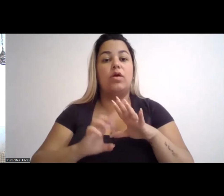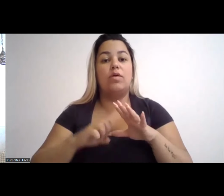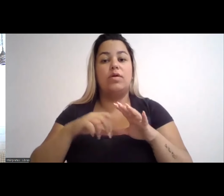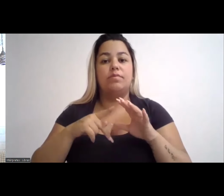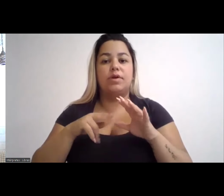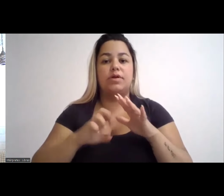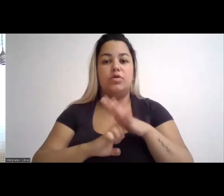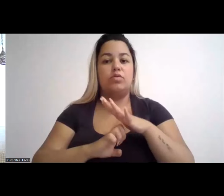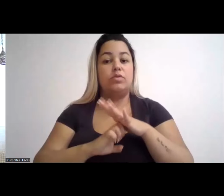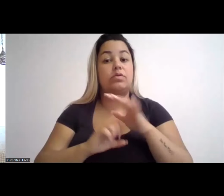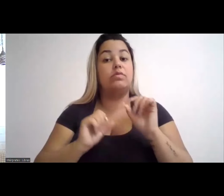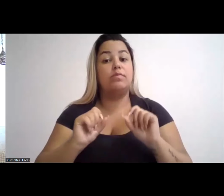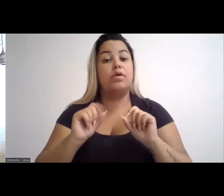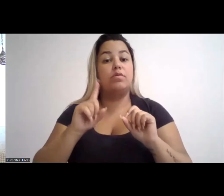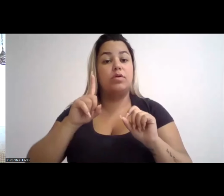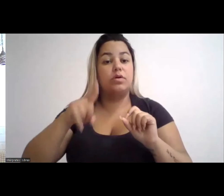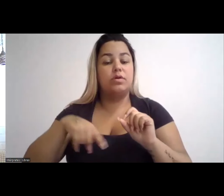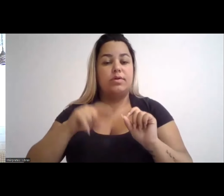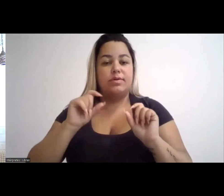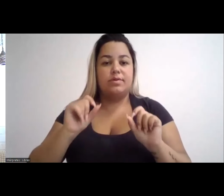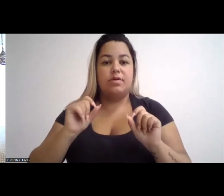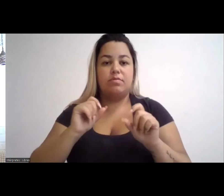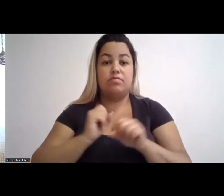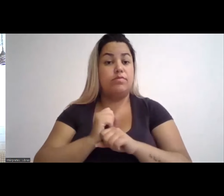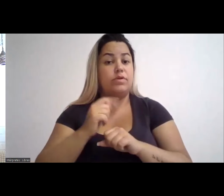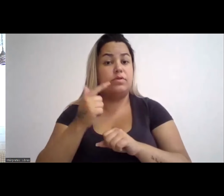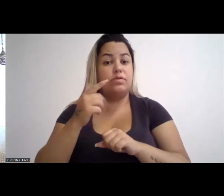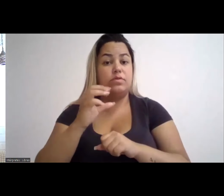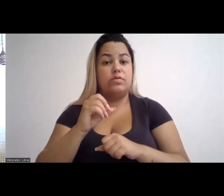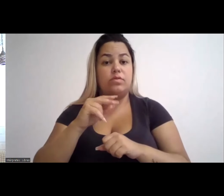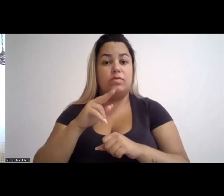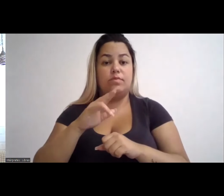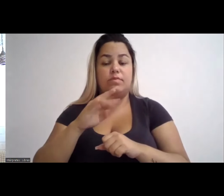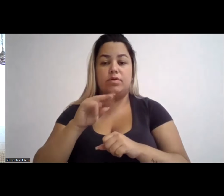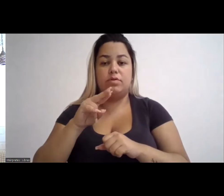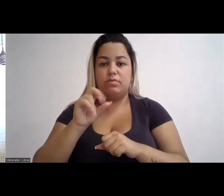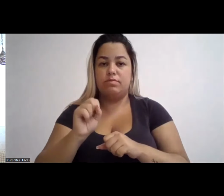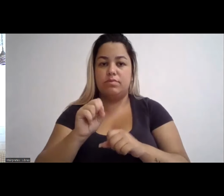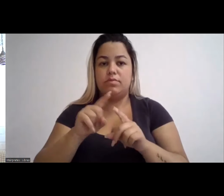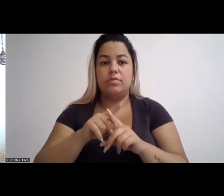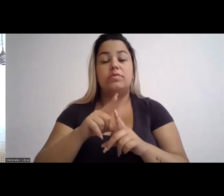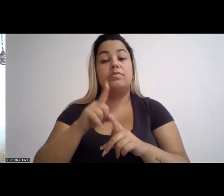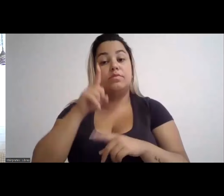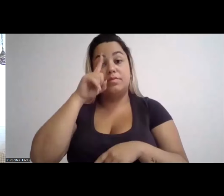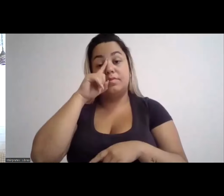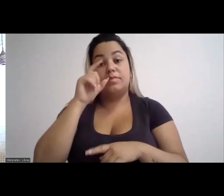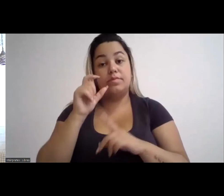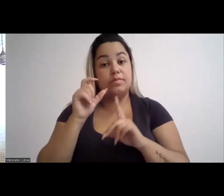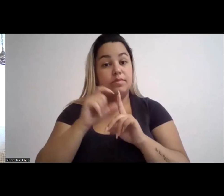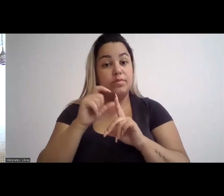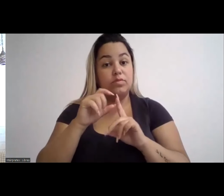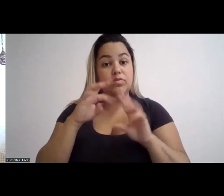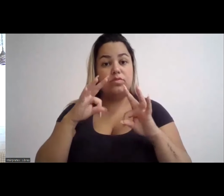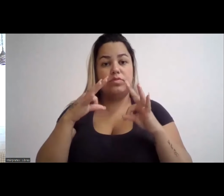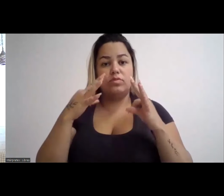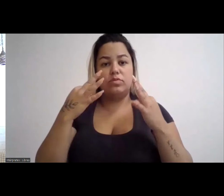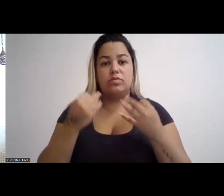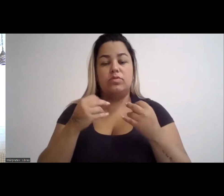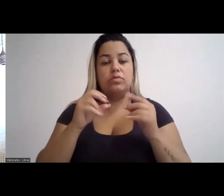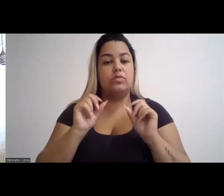criativo? O que são competências criativas? Essa palavra pode ser muito perigosa. Se tudo é criativo, nada